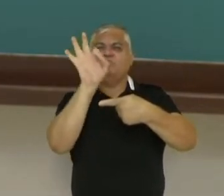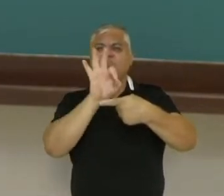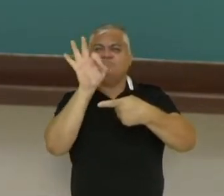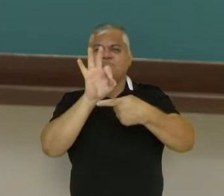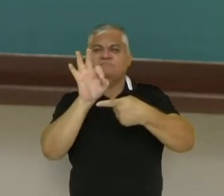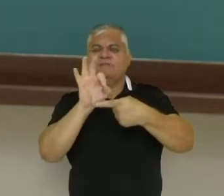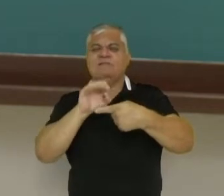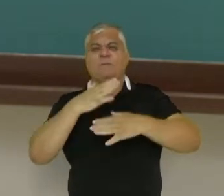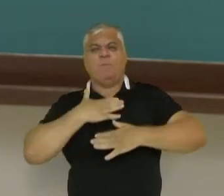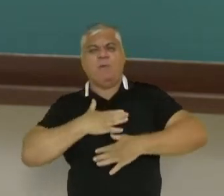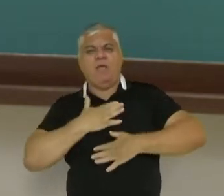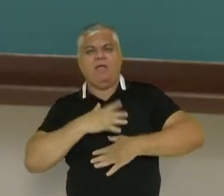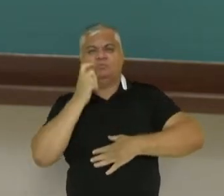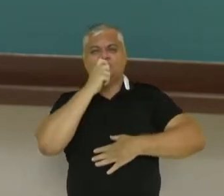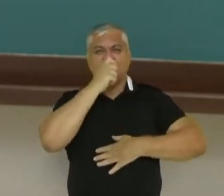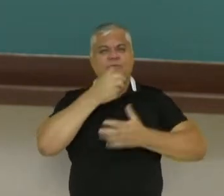higiene,